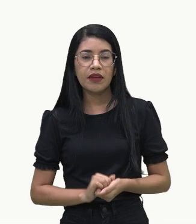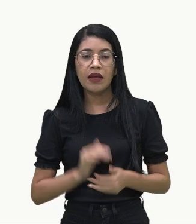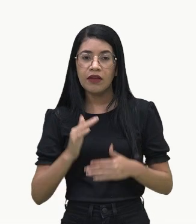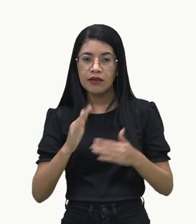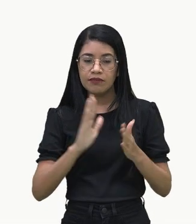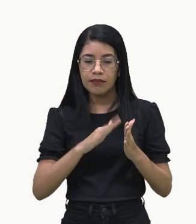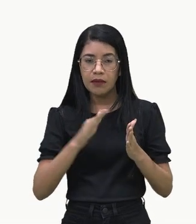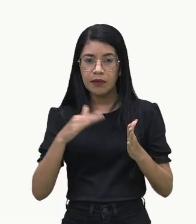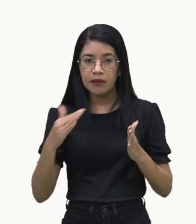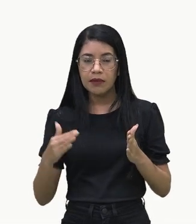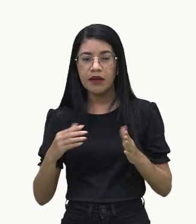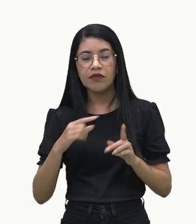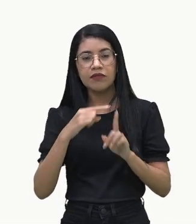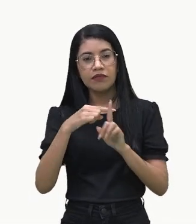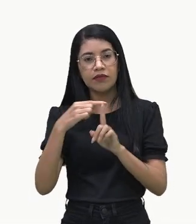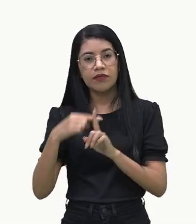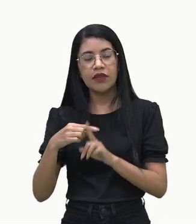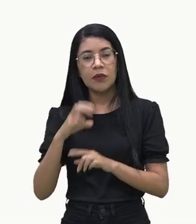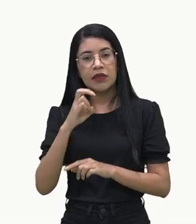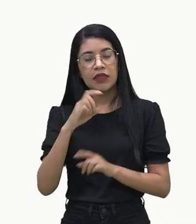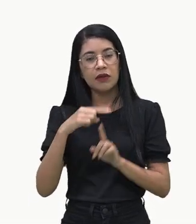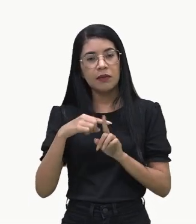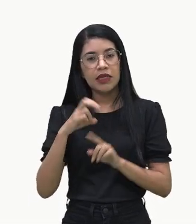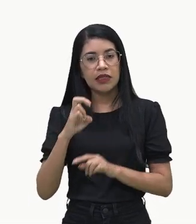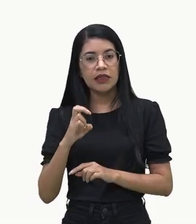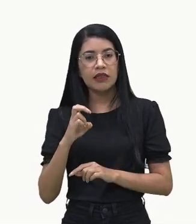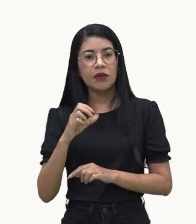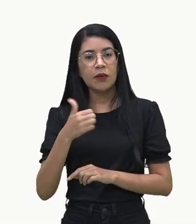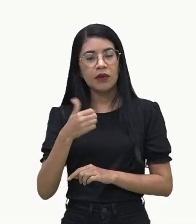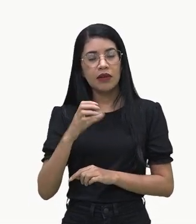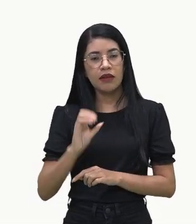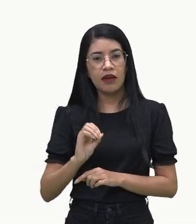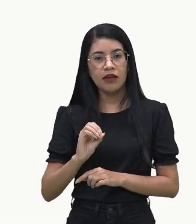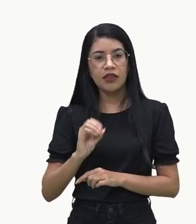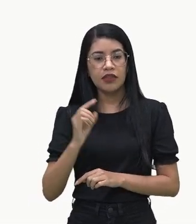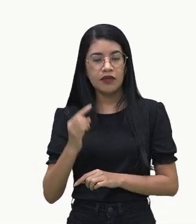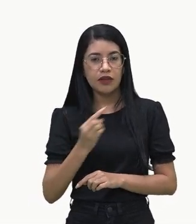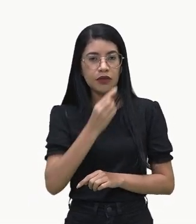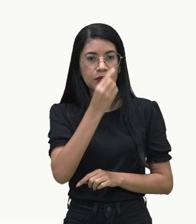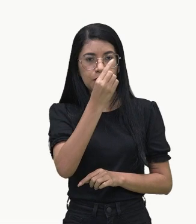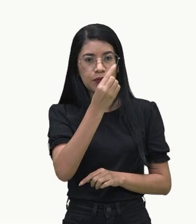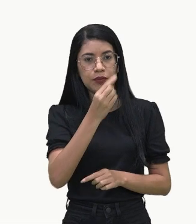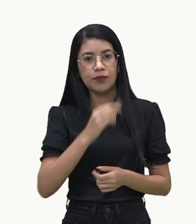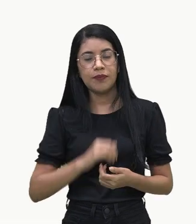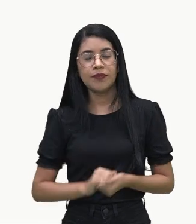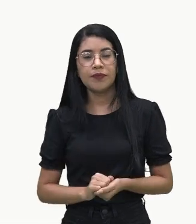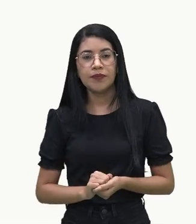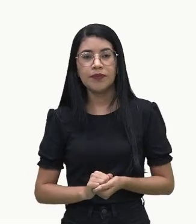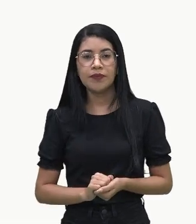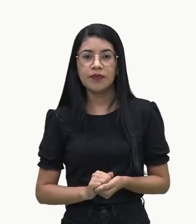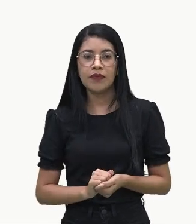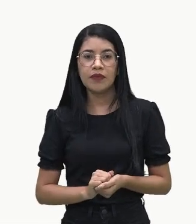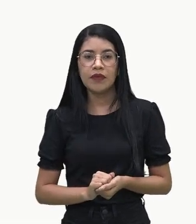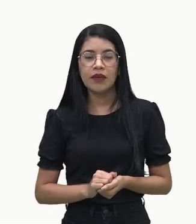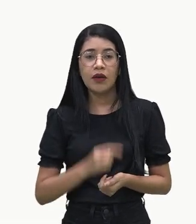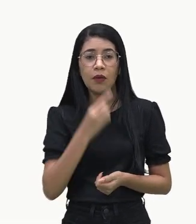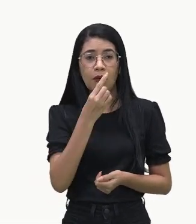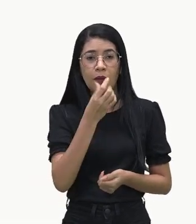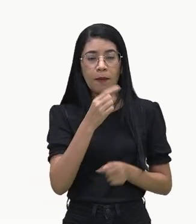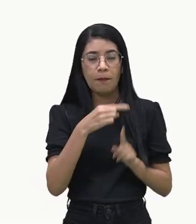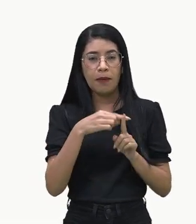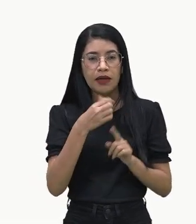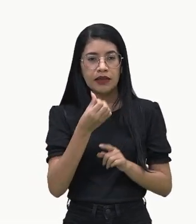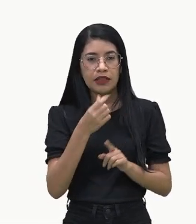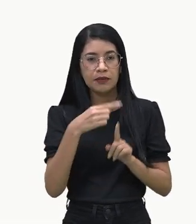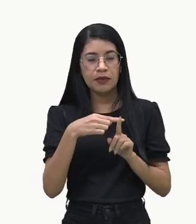à adição. 5 com 5, 10, vem 1. 1 mais 6,